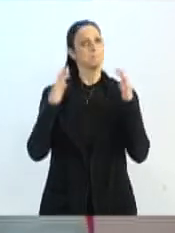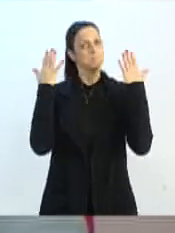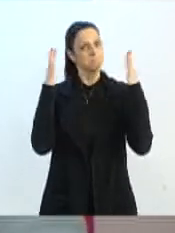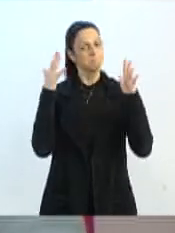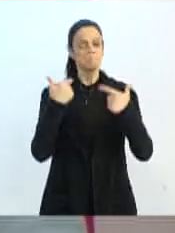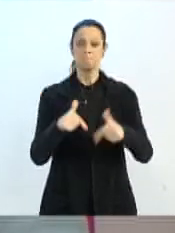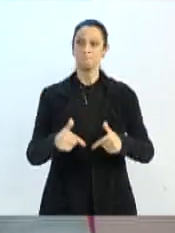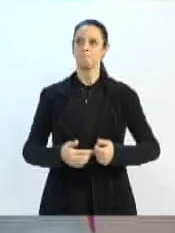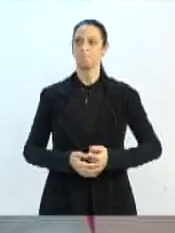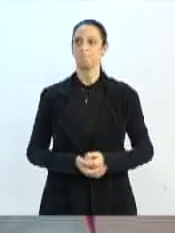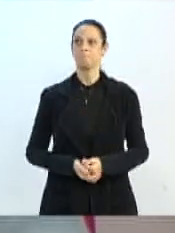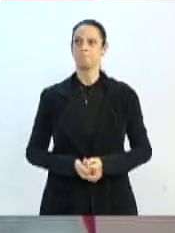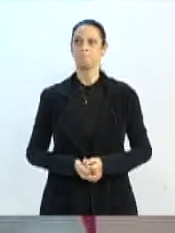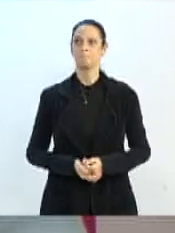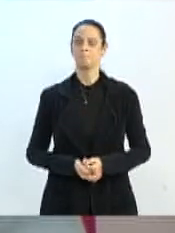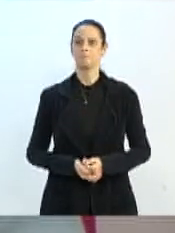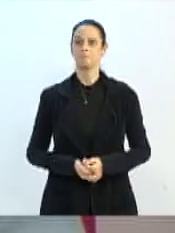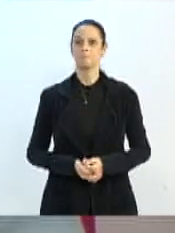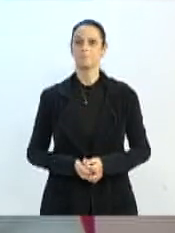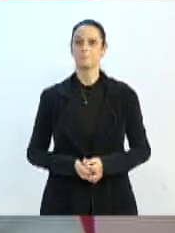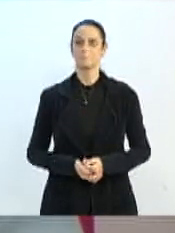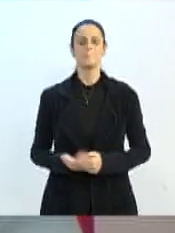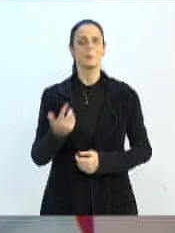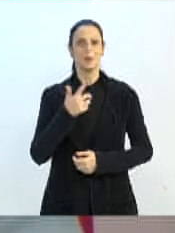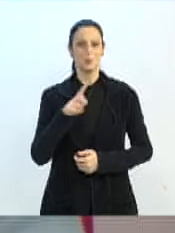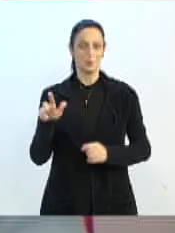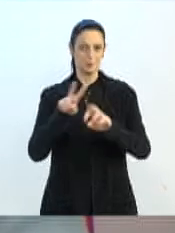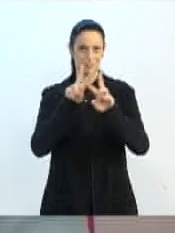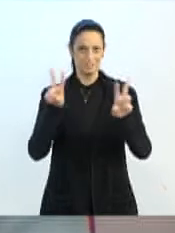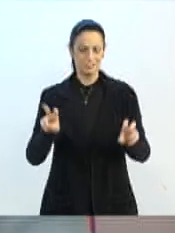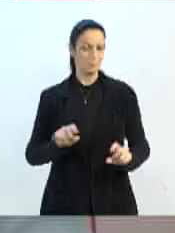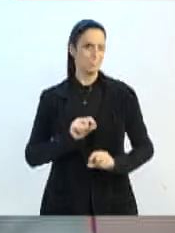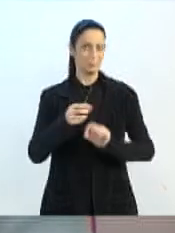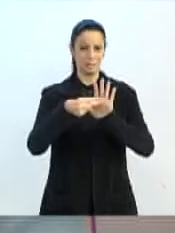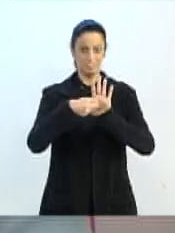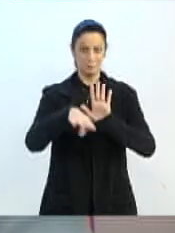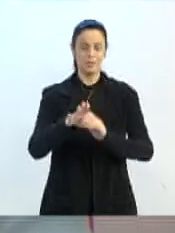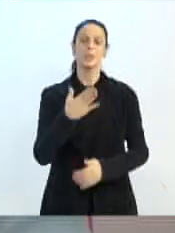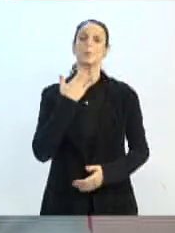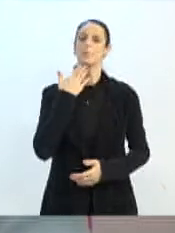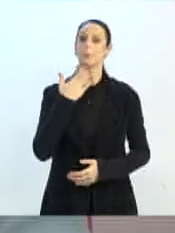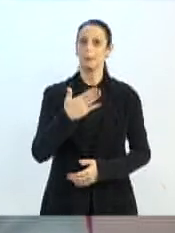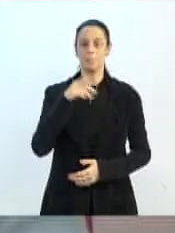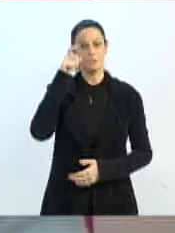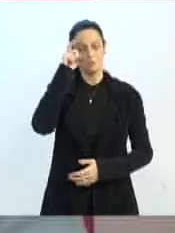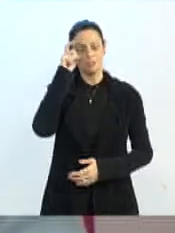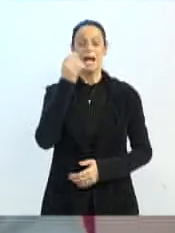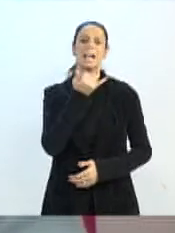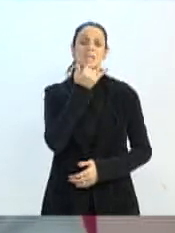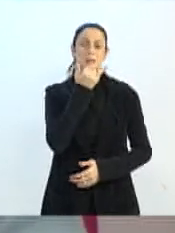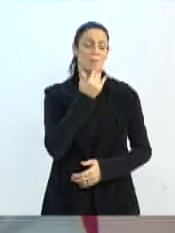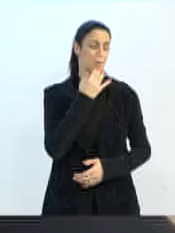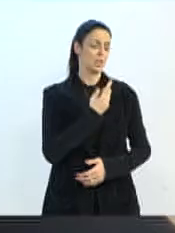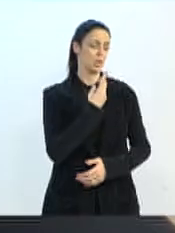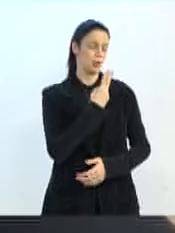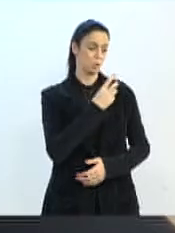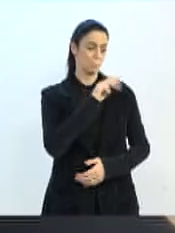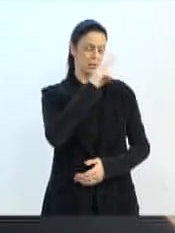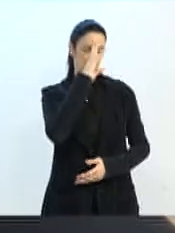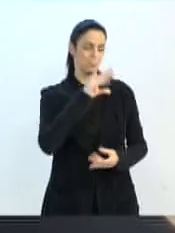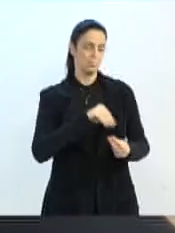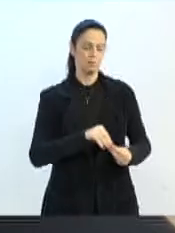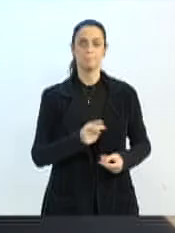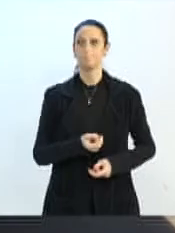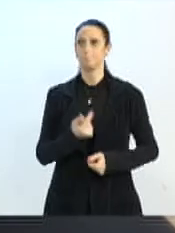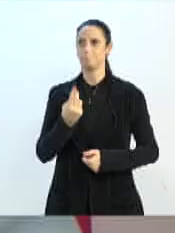trabalho. Também gostaria de destacar uma indicação, e aí eu pediria, por gentileza, mais 2 minutinhos, presidente.